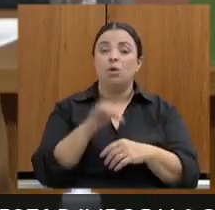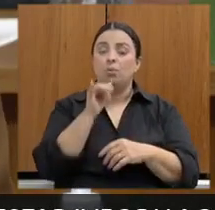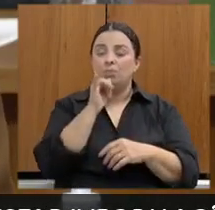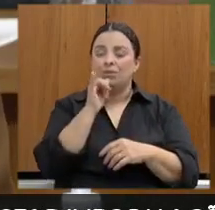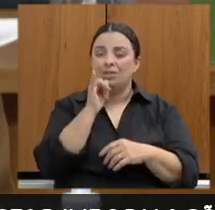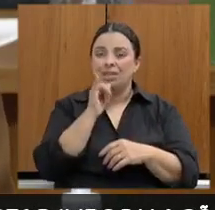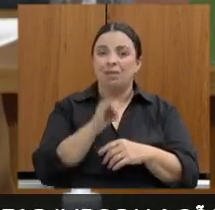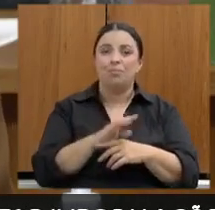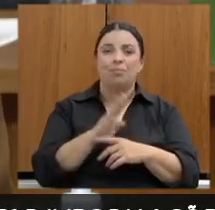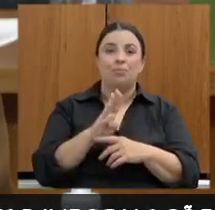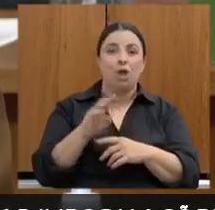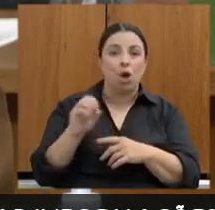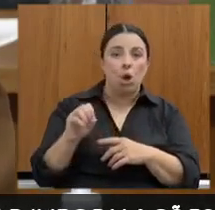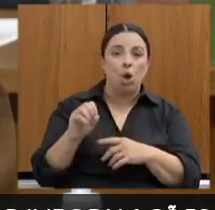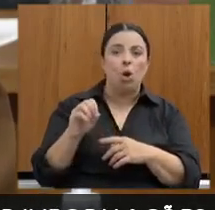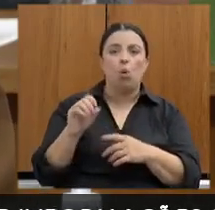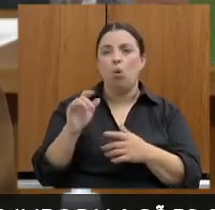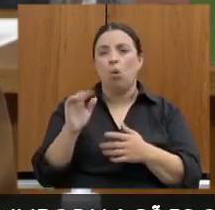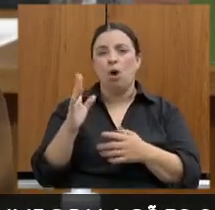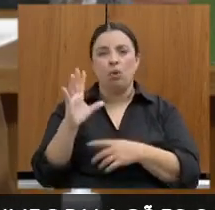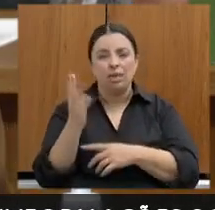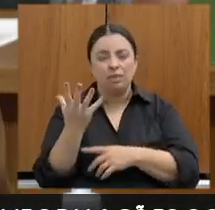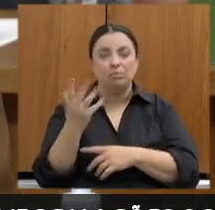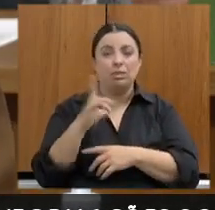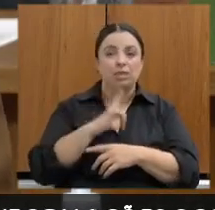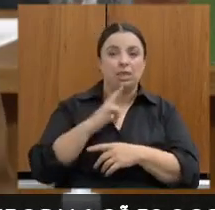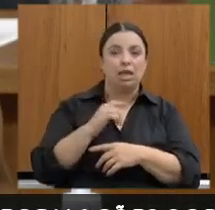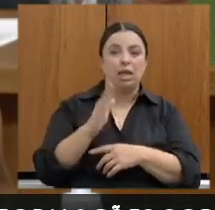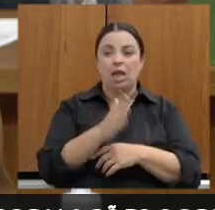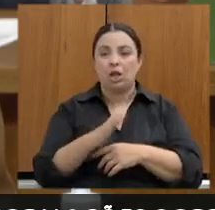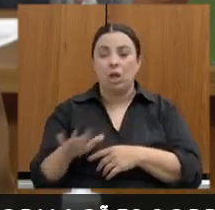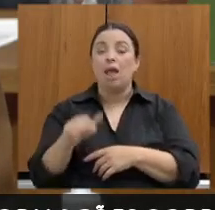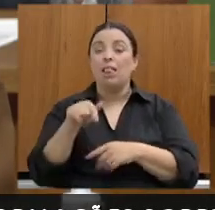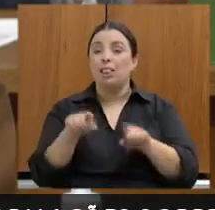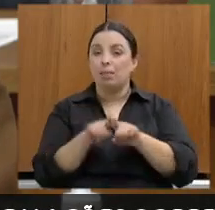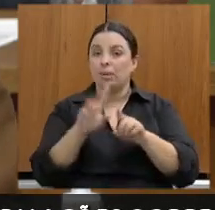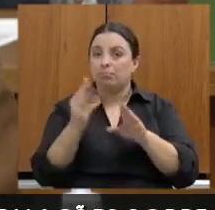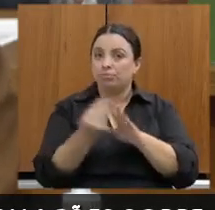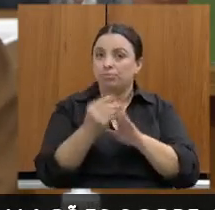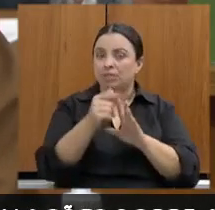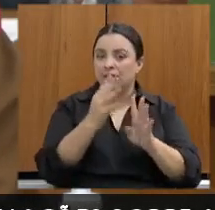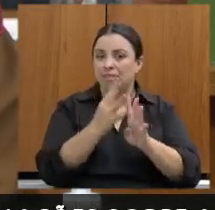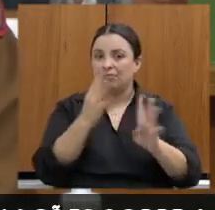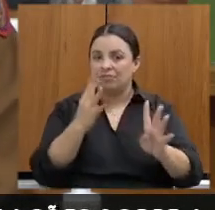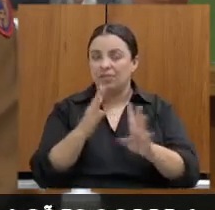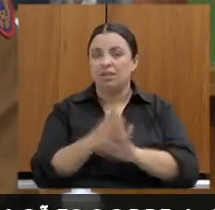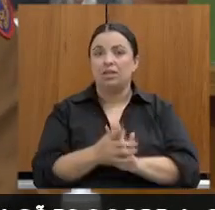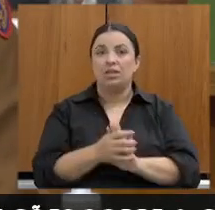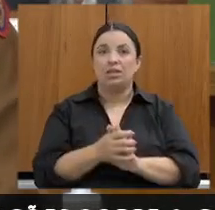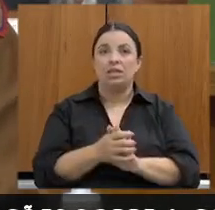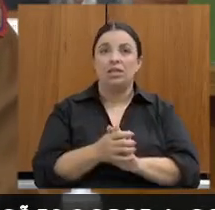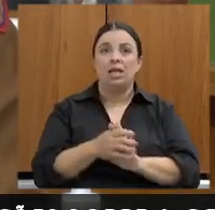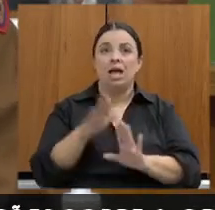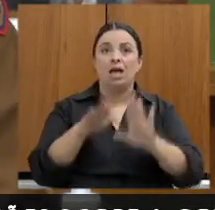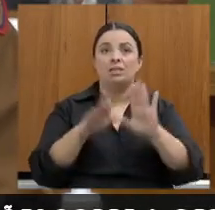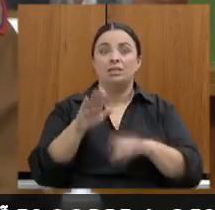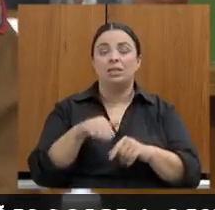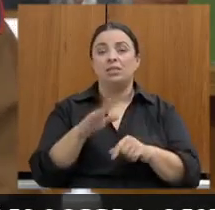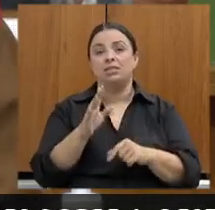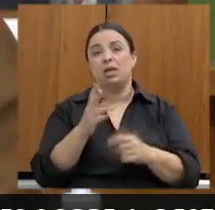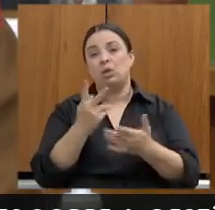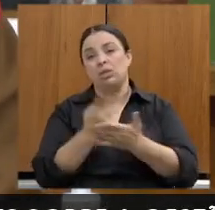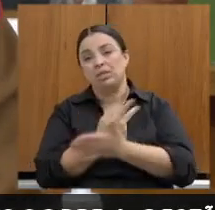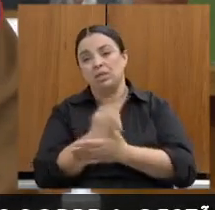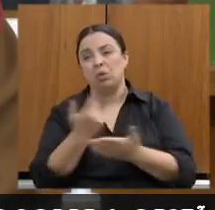envolvendo menores nessa nessa fila ou policial militar a gente querendo passar ele na frente às vezes alguns casos técnicos